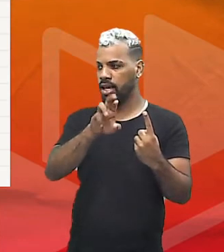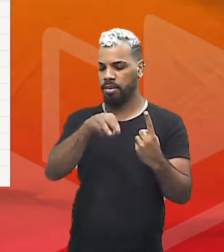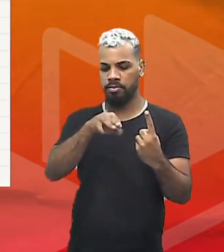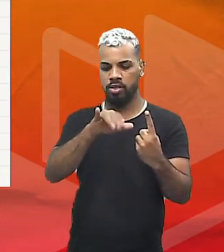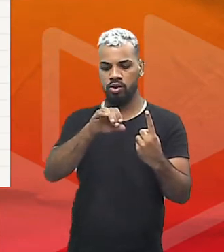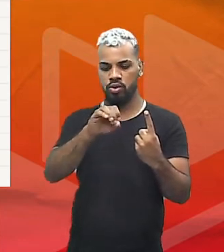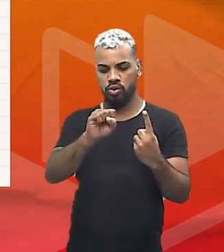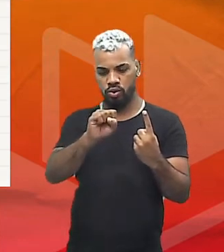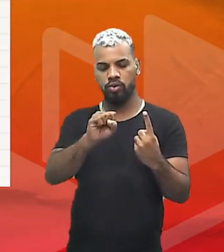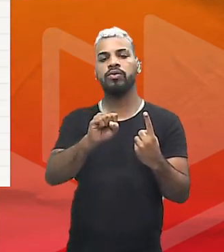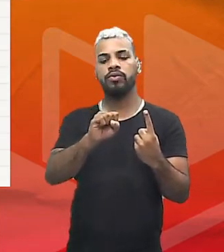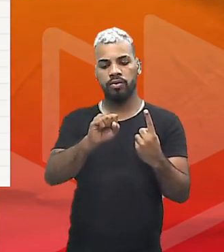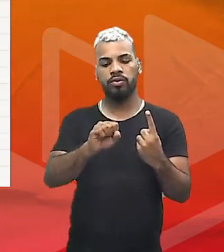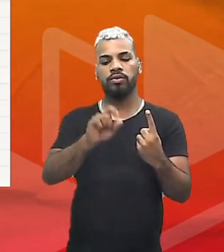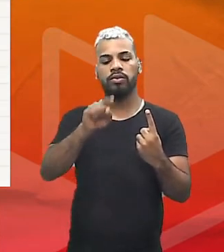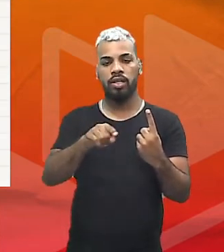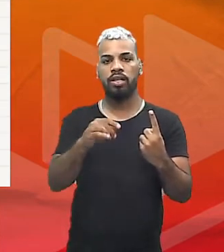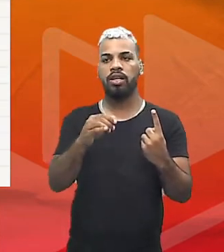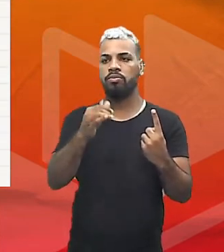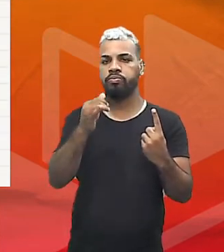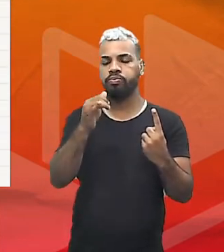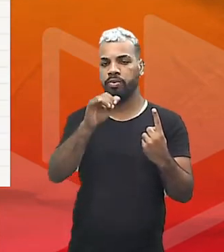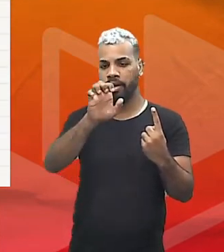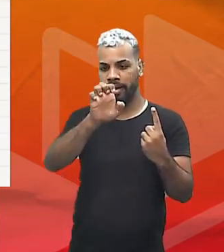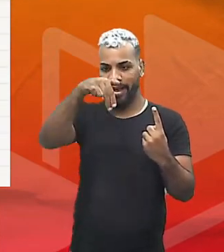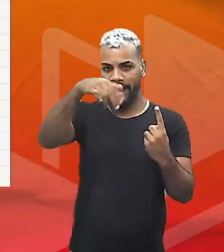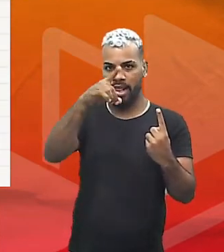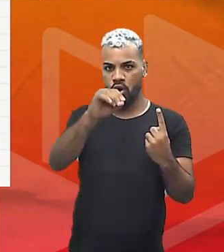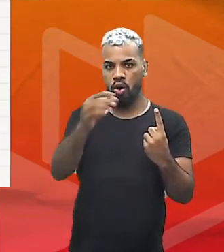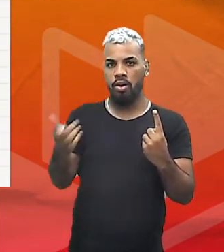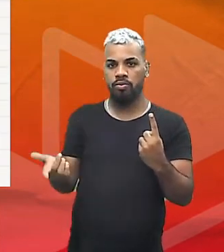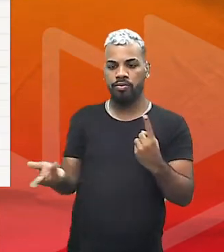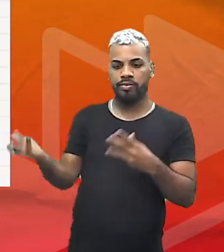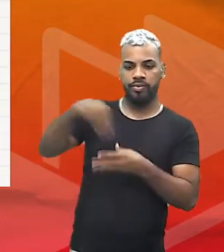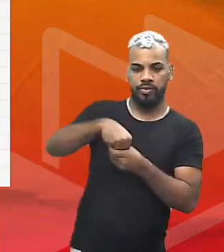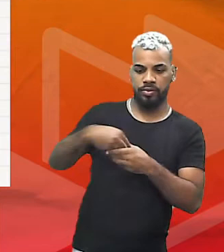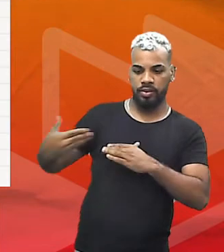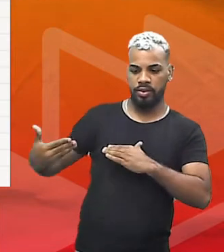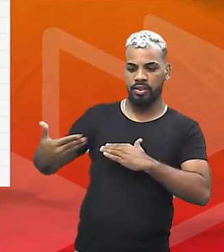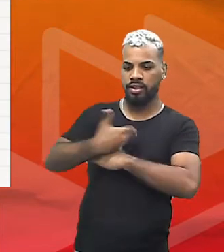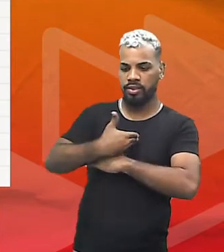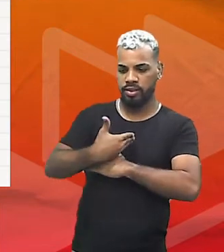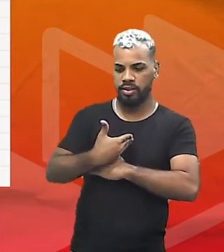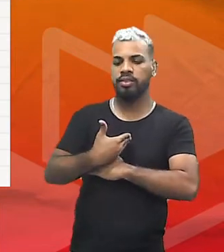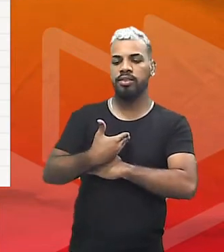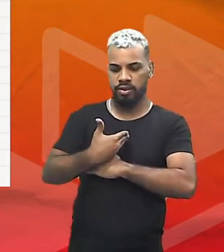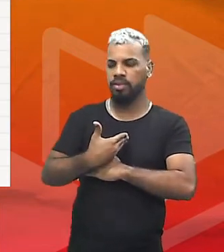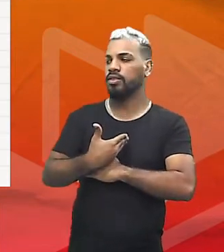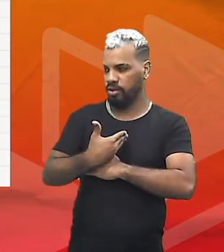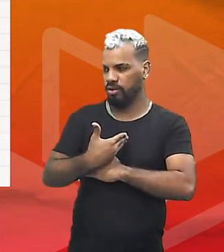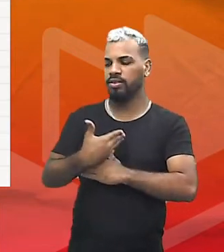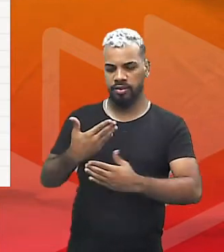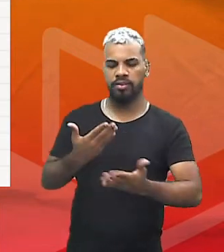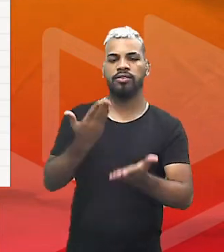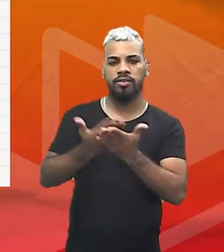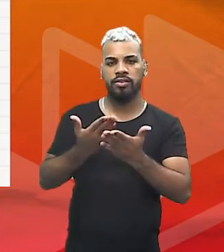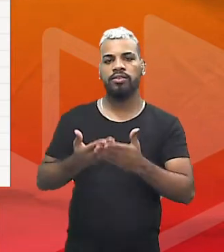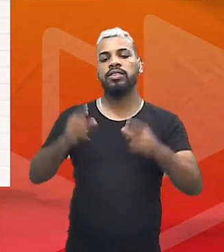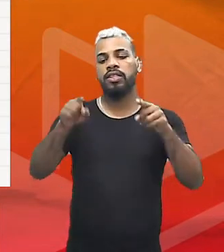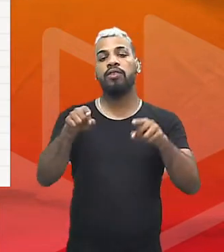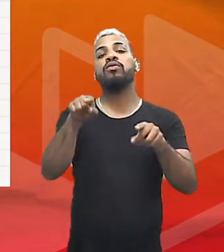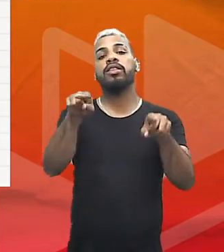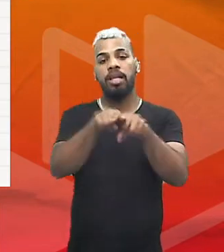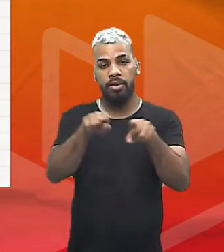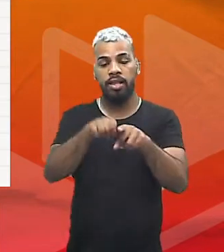eles ganham energia esse prefixo tá entrando tá absorvendo lembra das aulas que a gente já deu aqui e você também